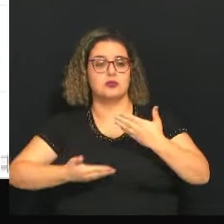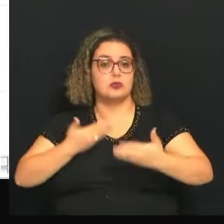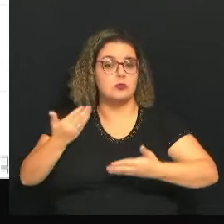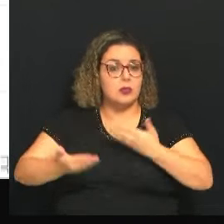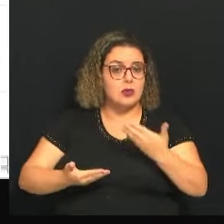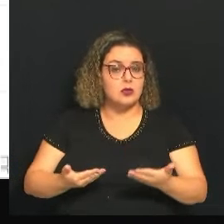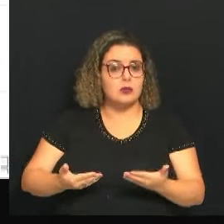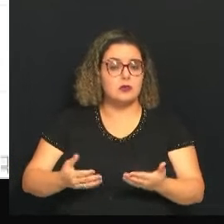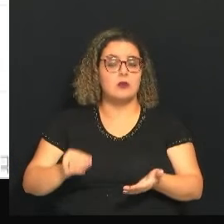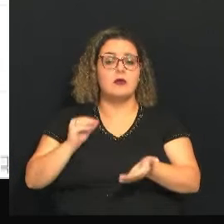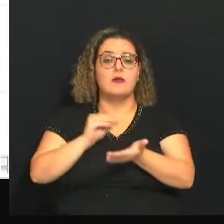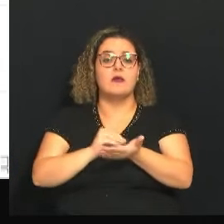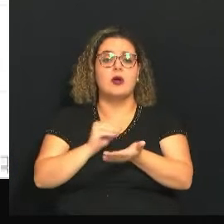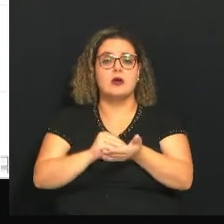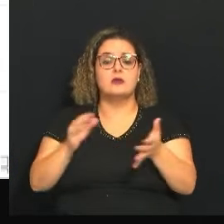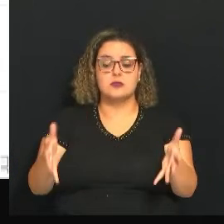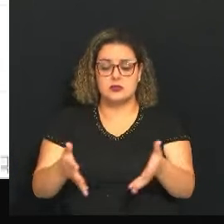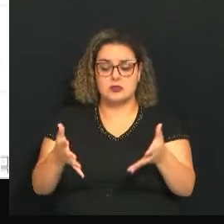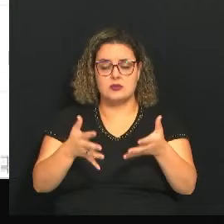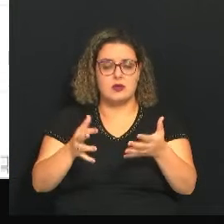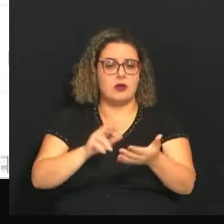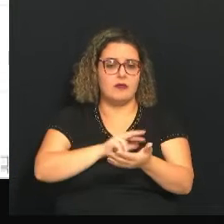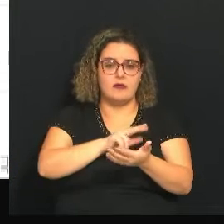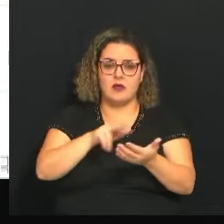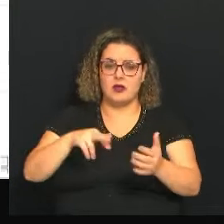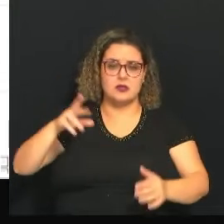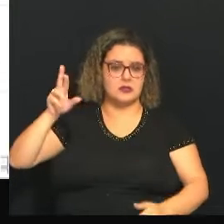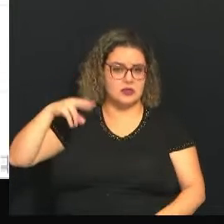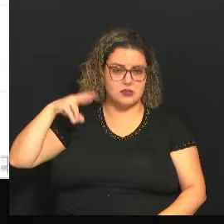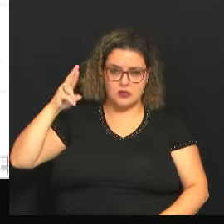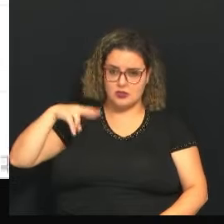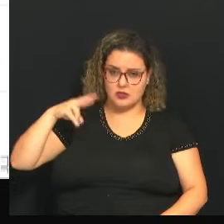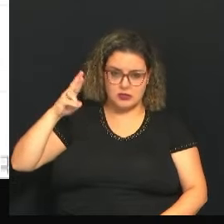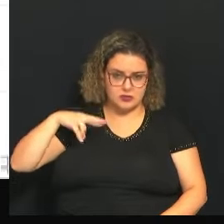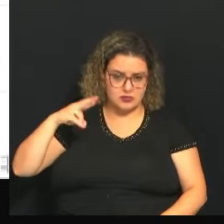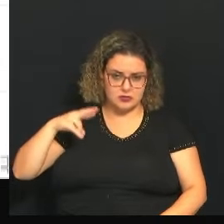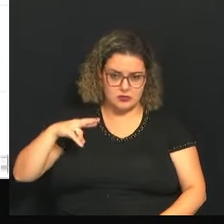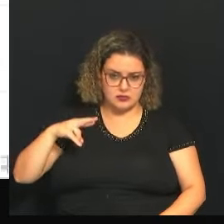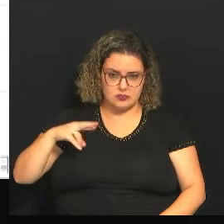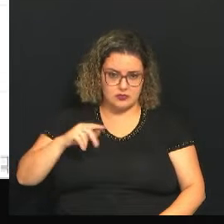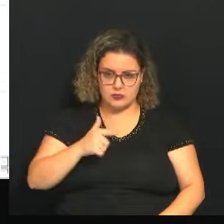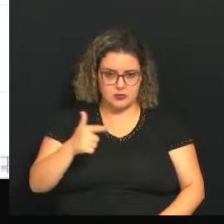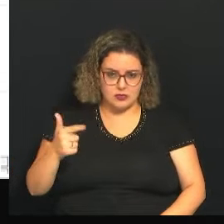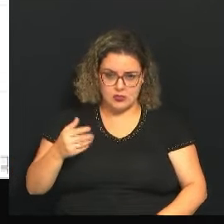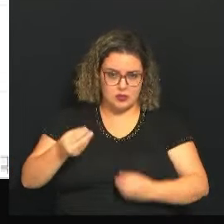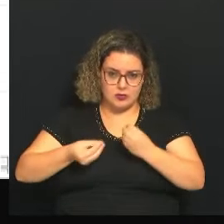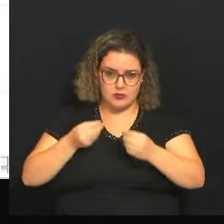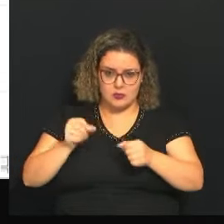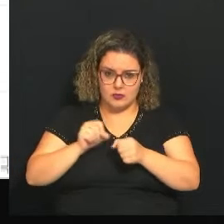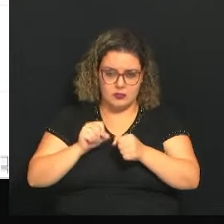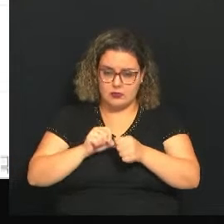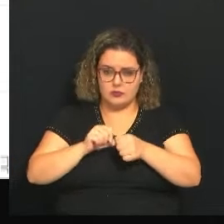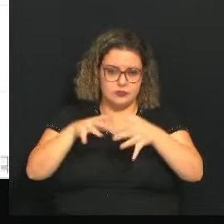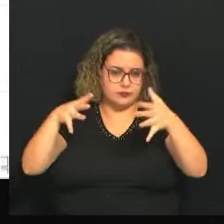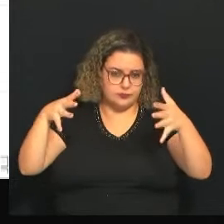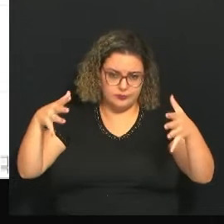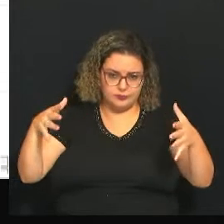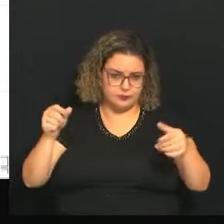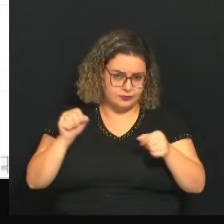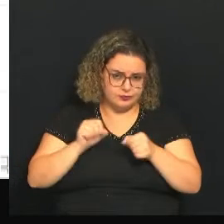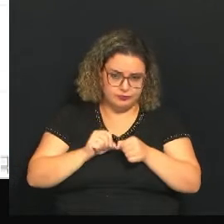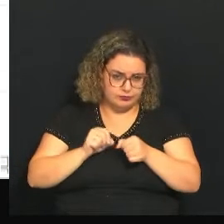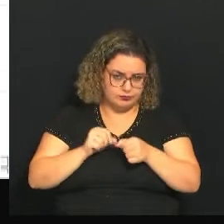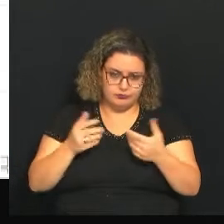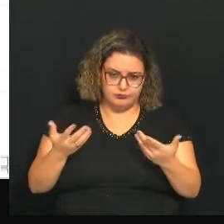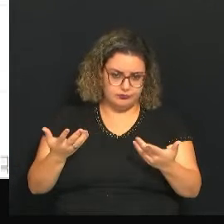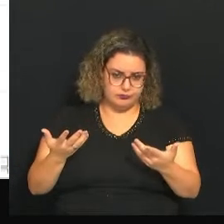desmotivação, né? Uma série de razões, porque não se faz milagre, não se faz milagre, né? O cidadão, para ser